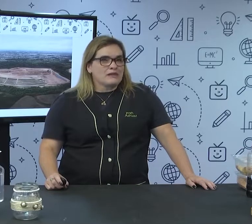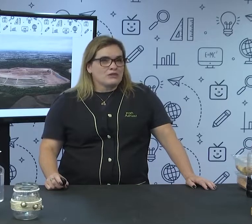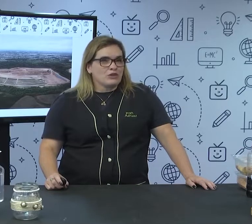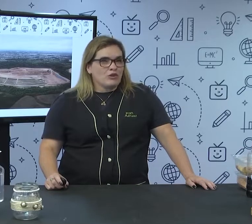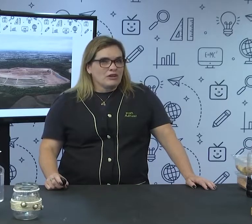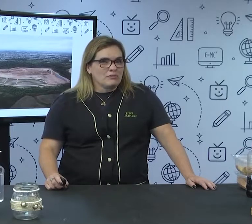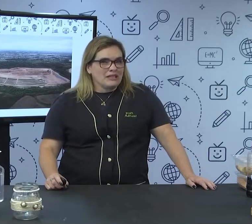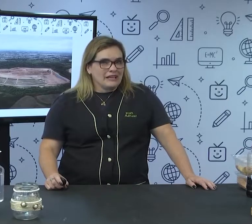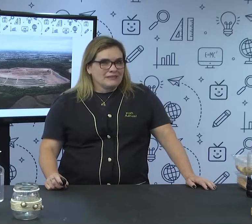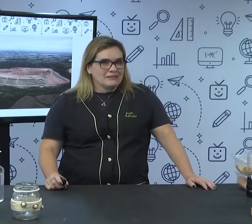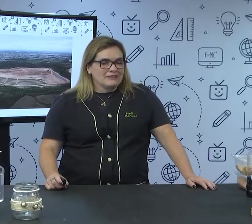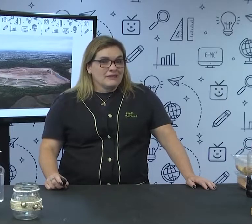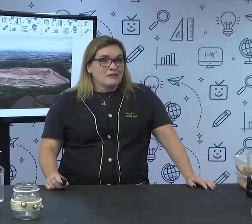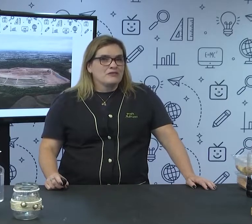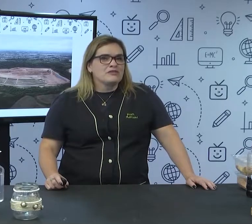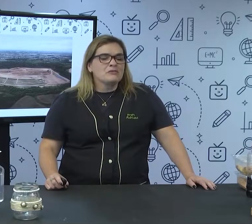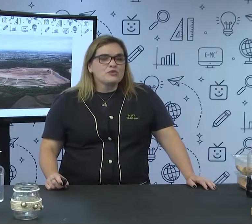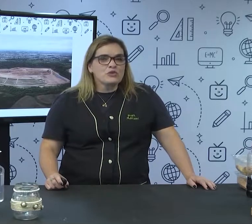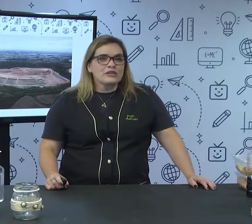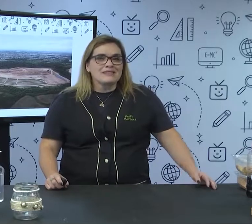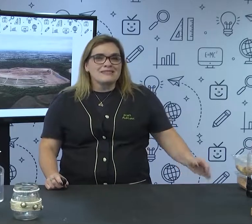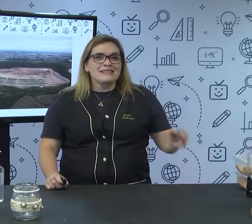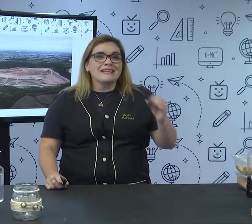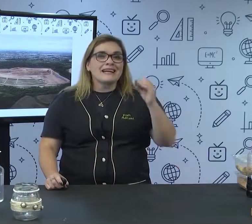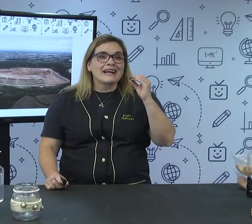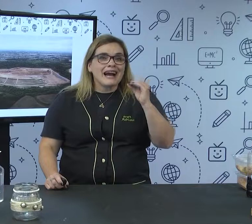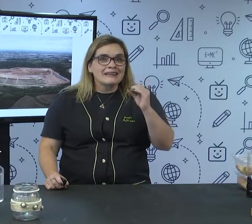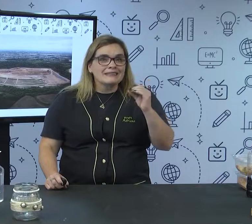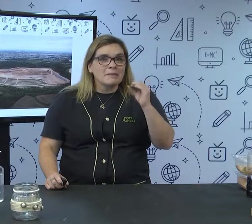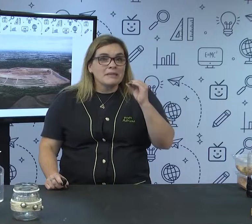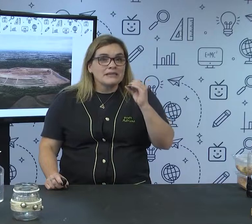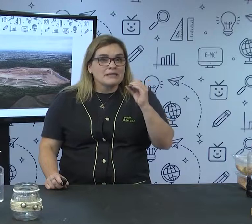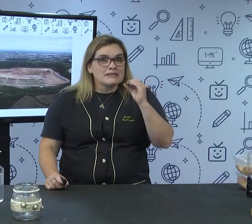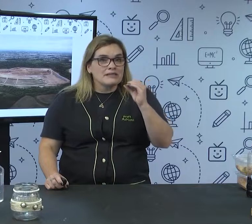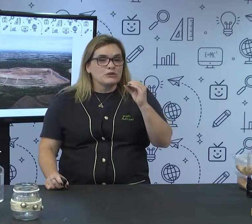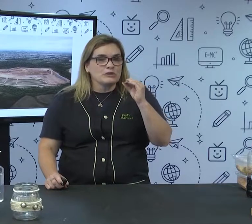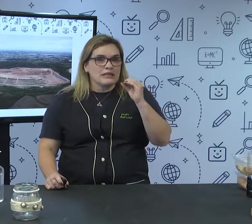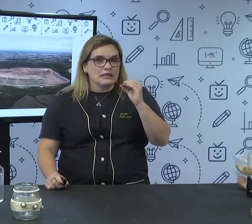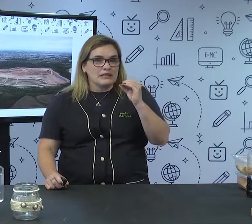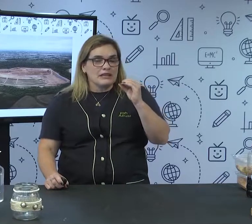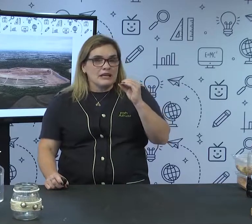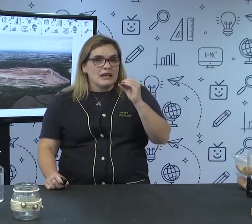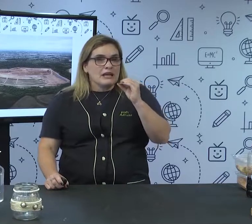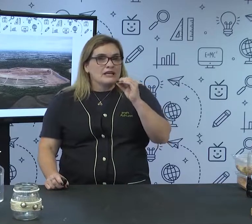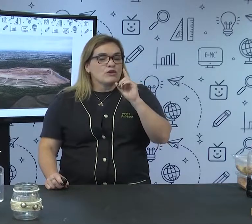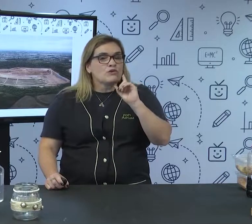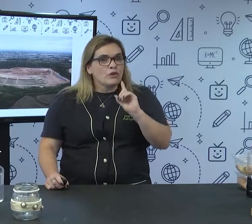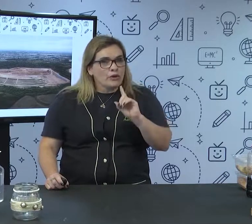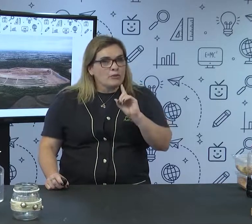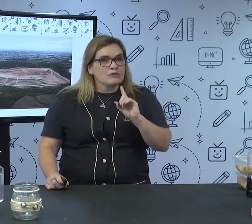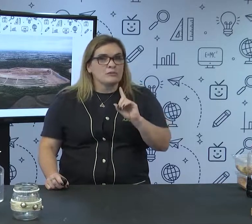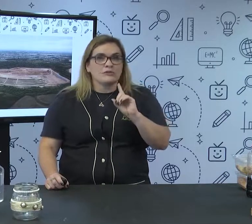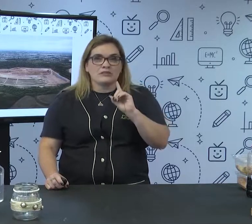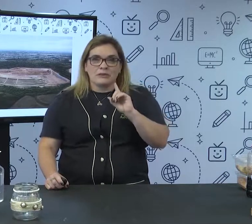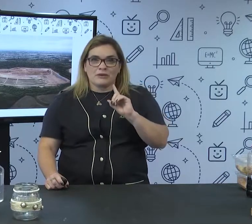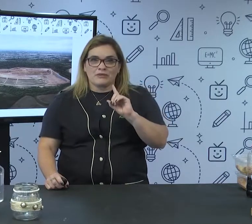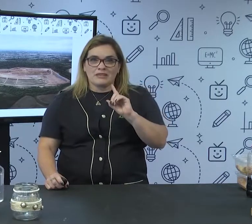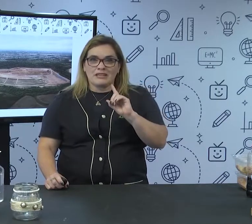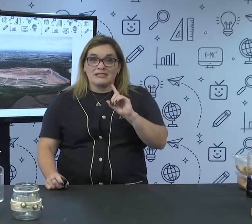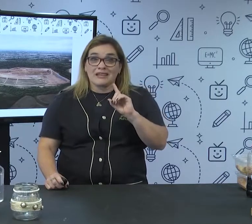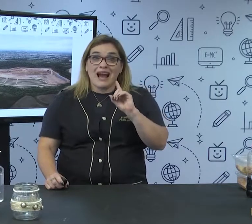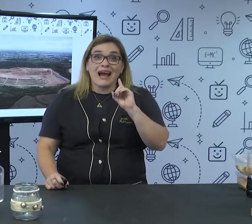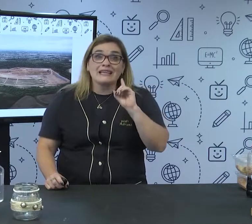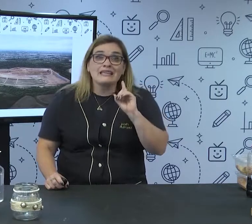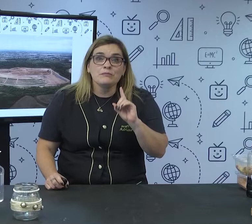Que espaço enorme, né? Vamos conhecer cada pedacinho dele e eu vou mostrar